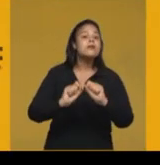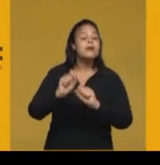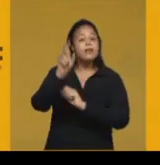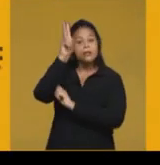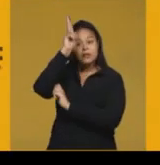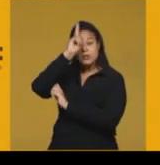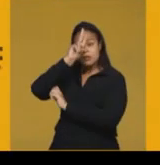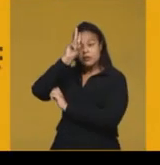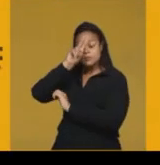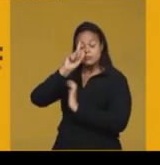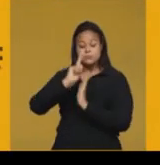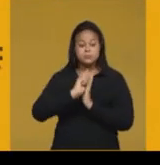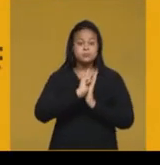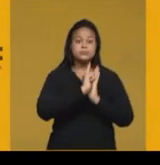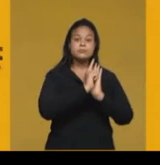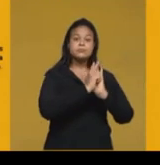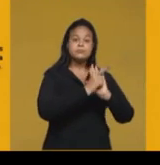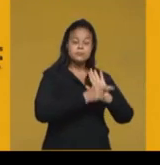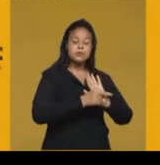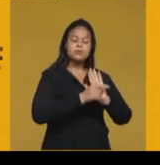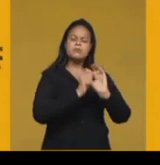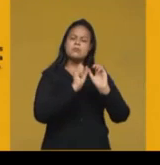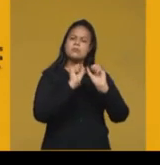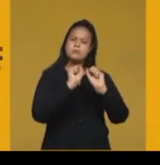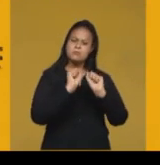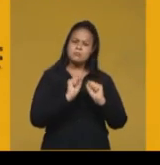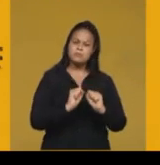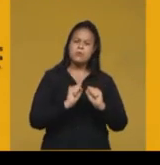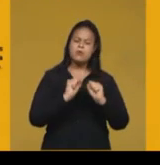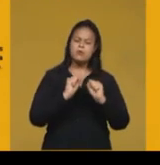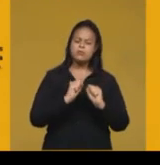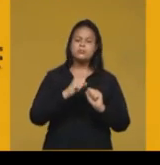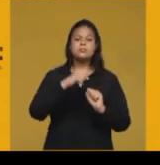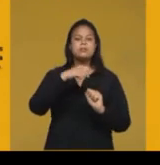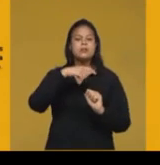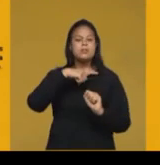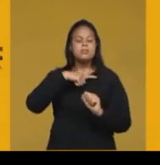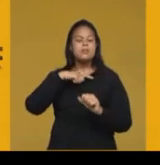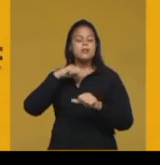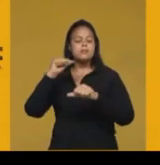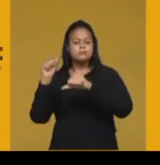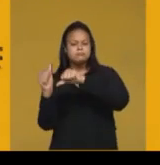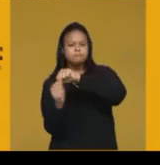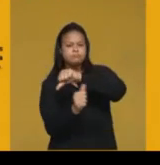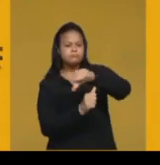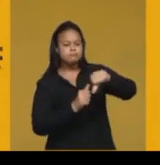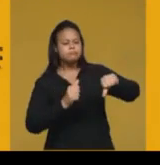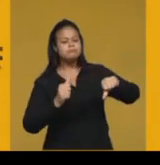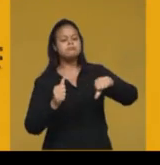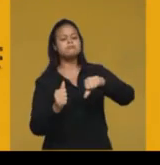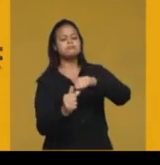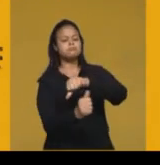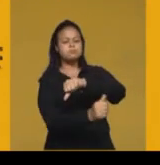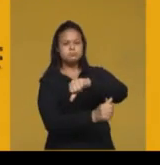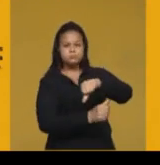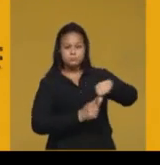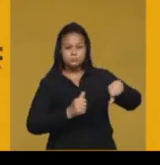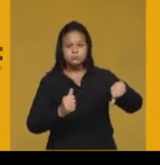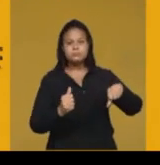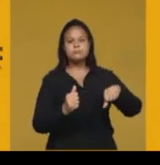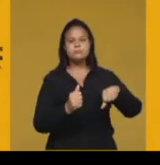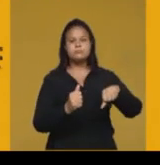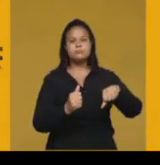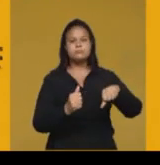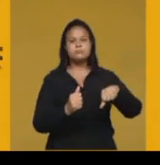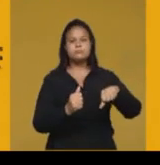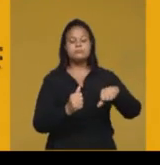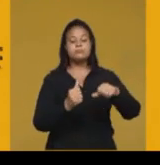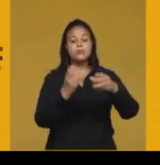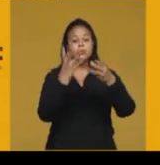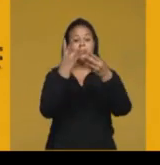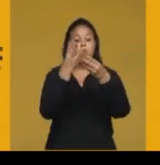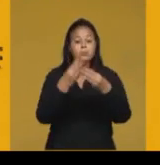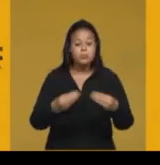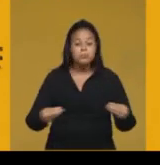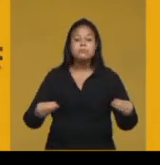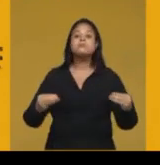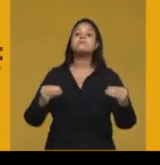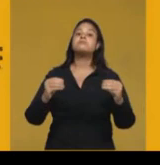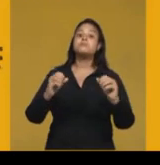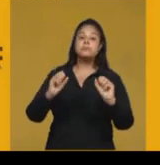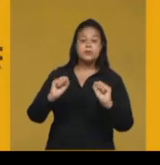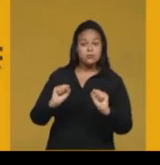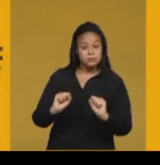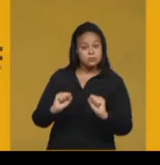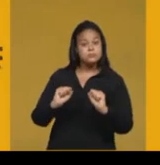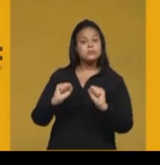os gêneros, eles podem sofrer alterações, eles podem desaparecer,